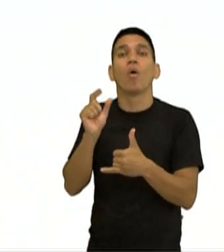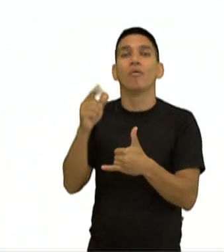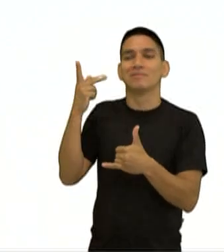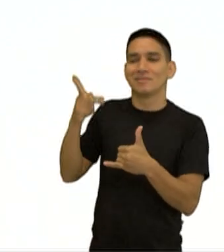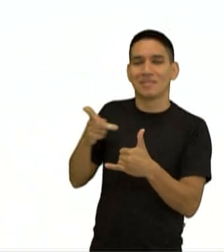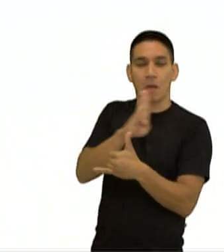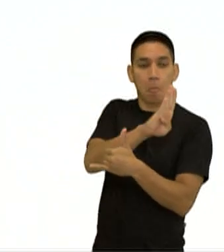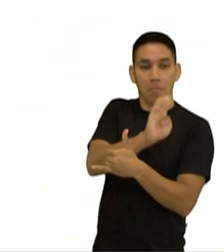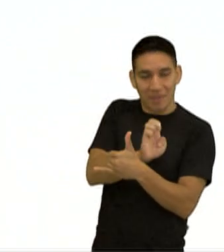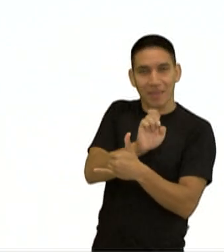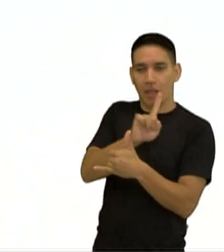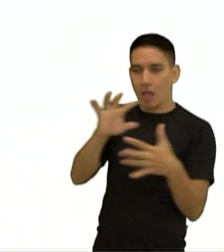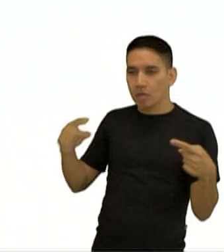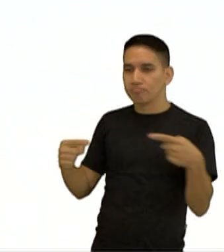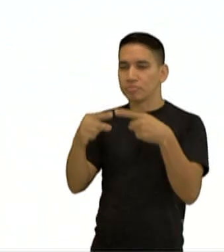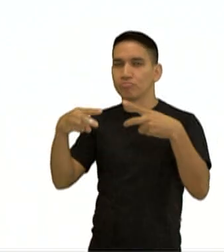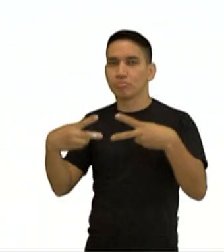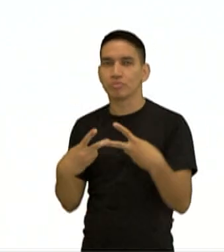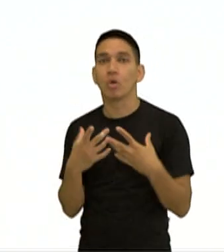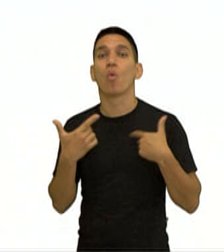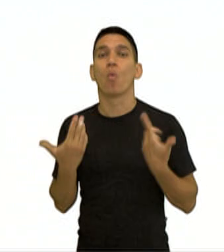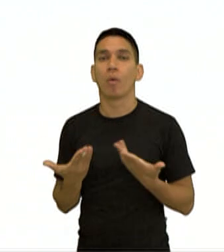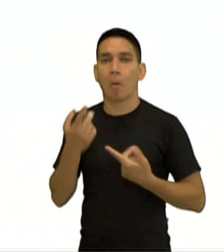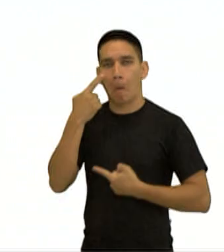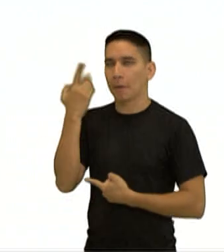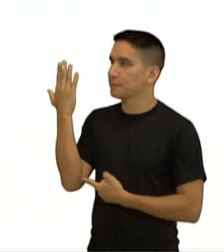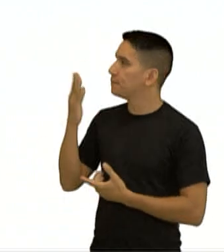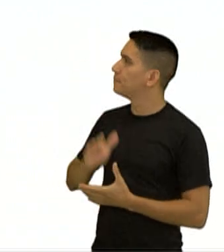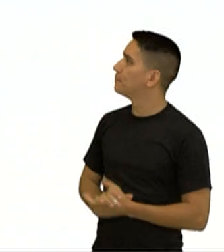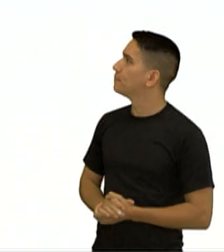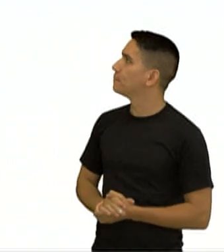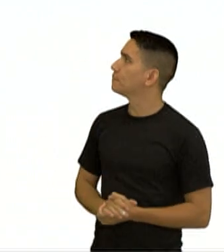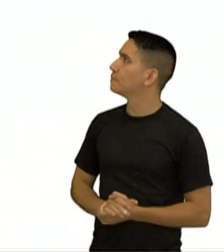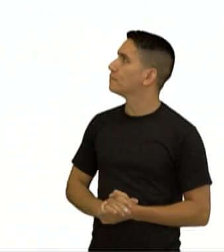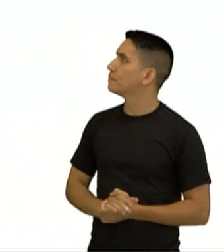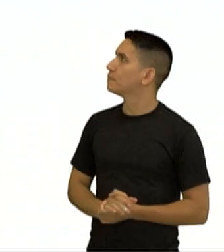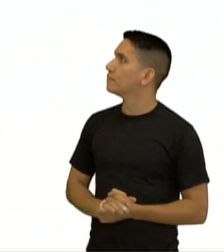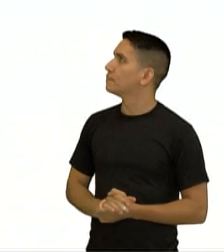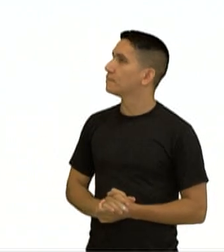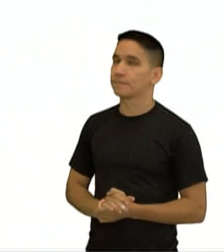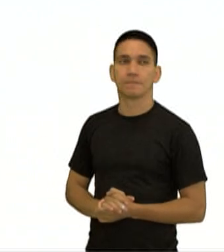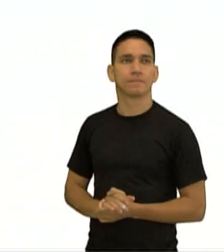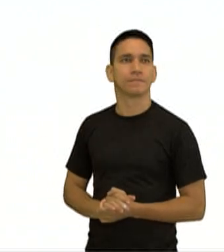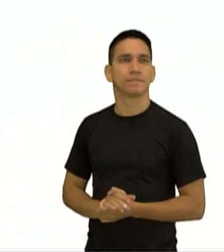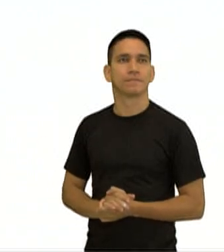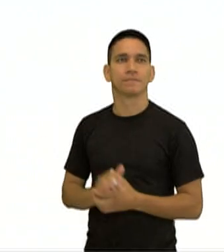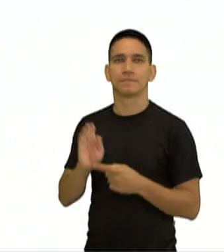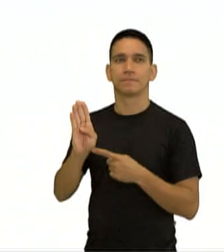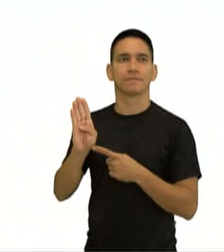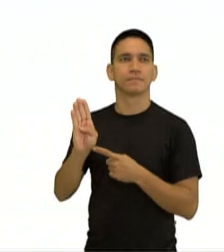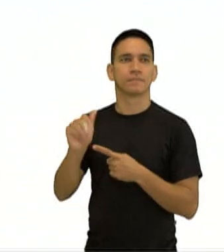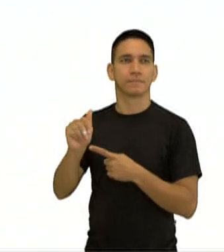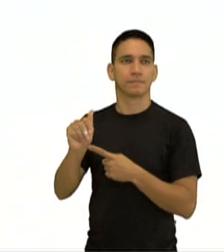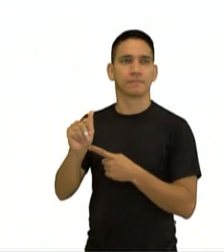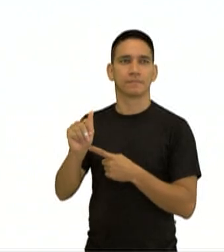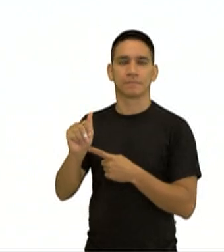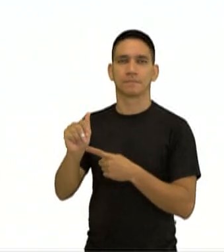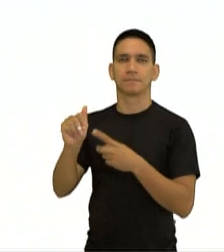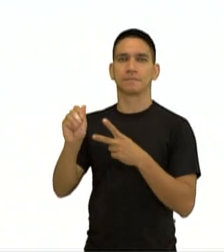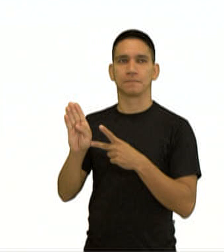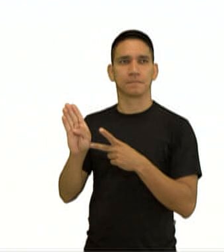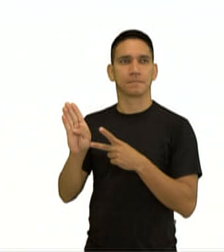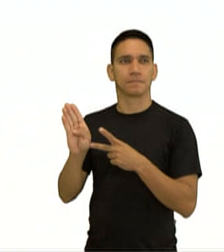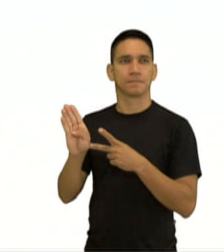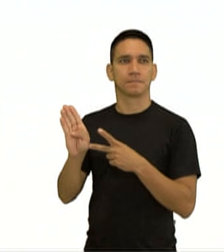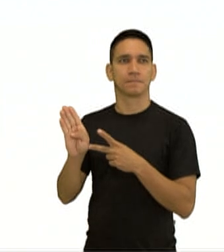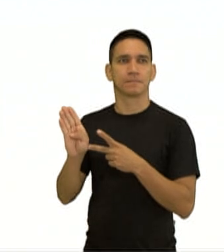verbo to be correspondente para cada um deles. Look, it snow. Excuse me, I for a quiet place.